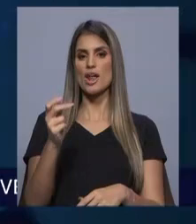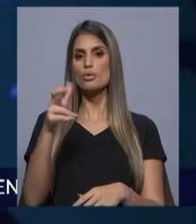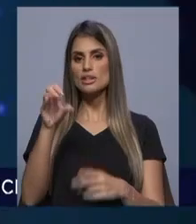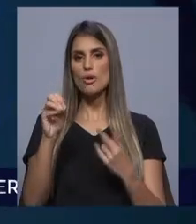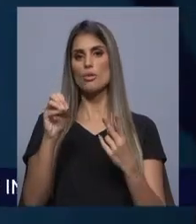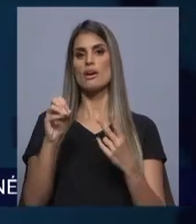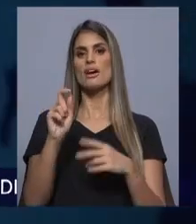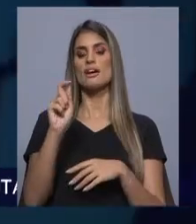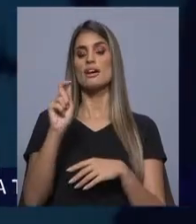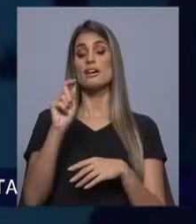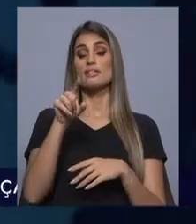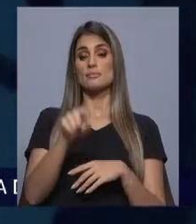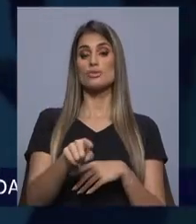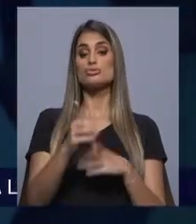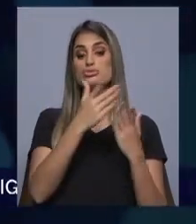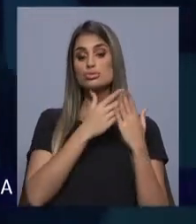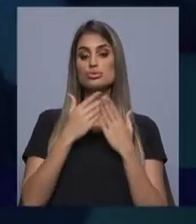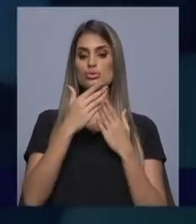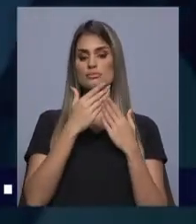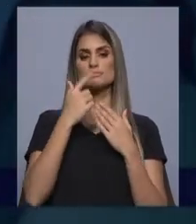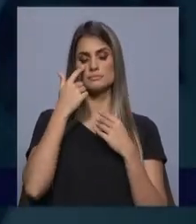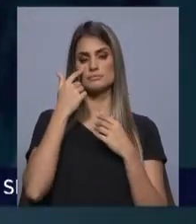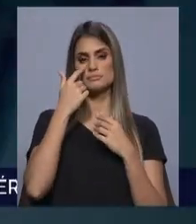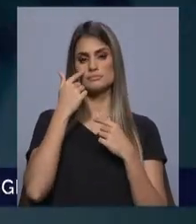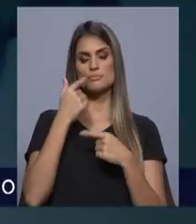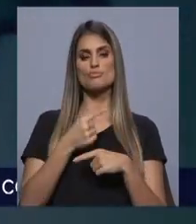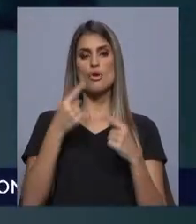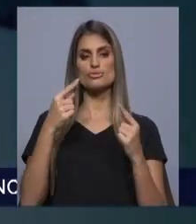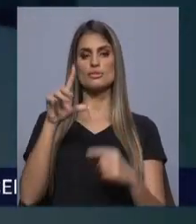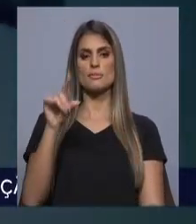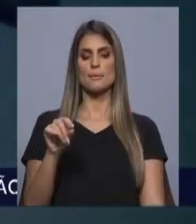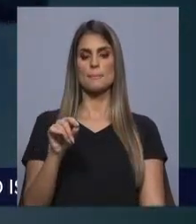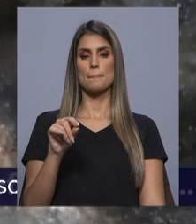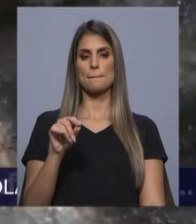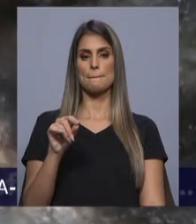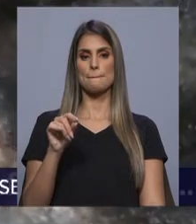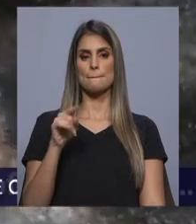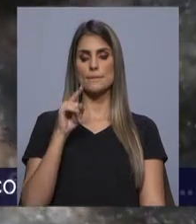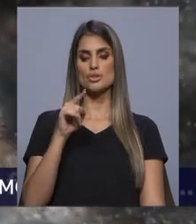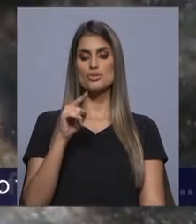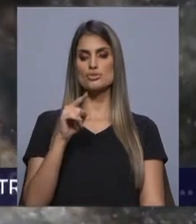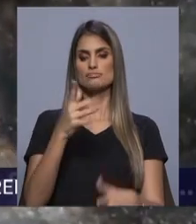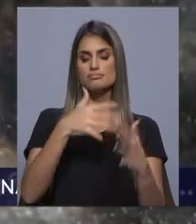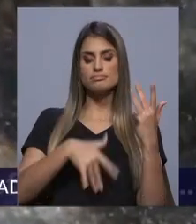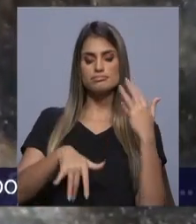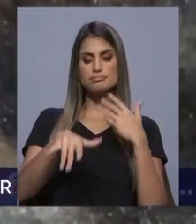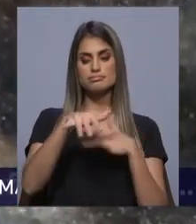este estudo, com estes radioscópios, centram-se naquela altura em que este nevoeiro de